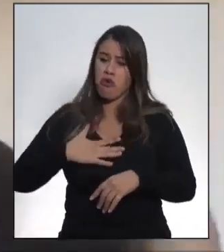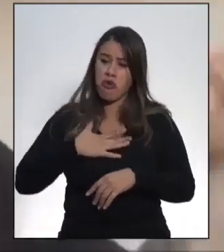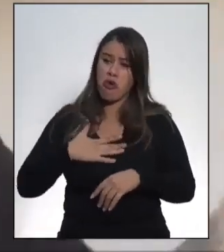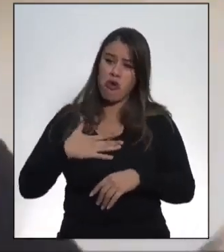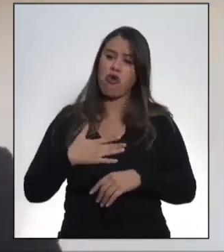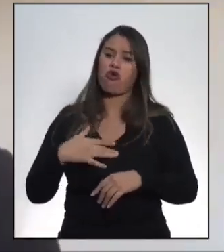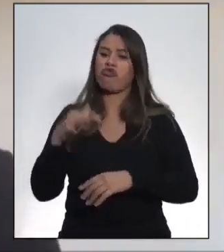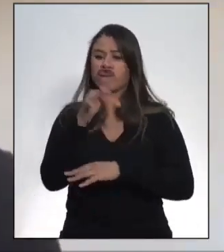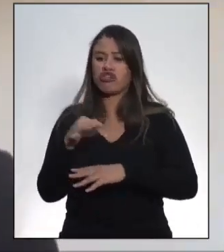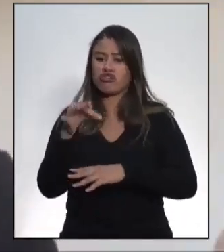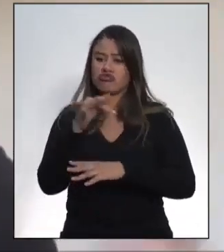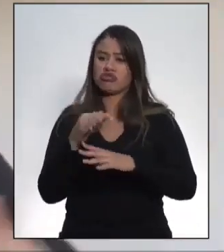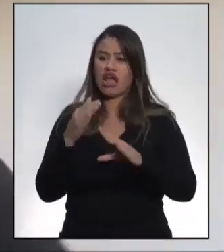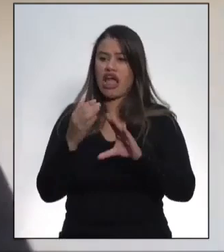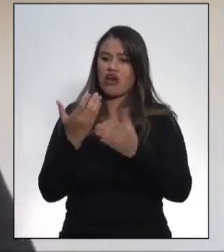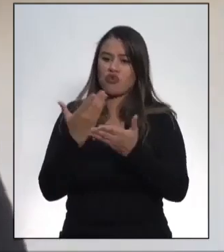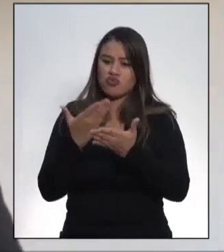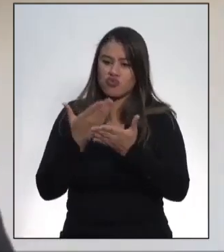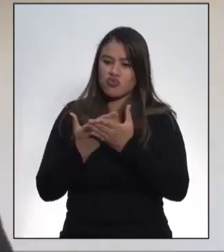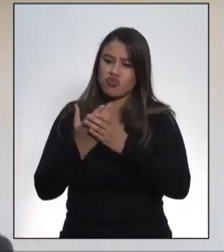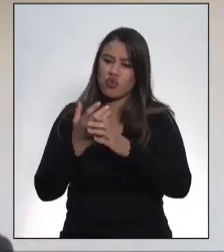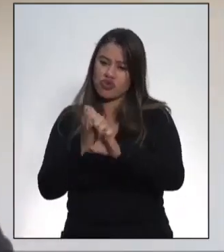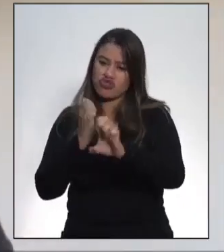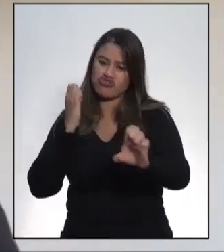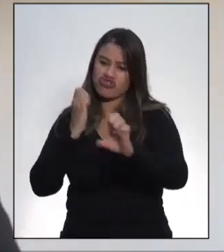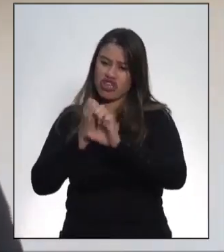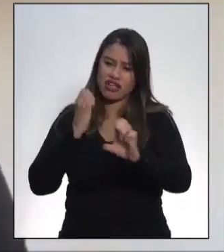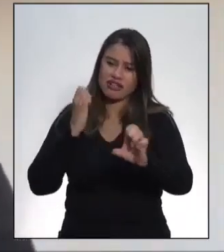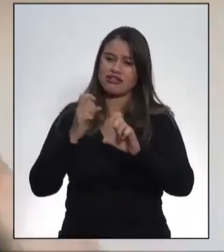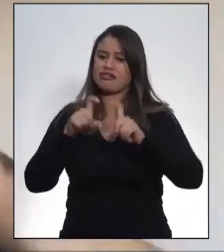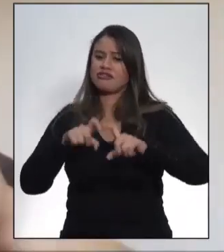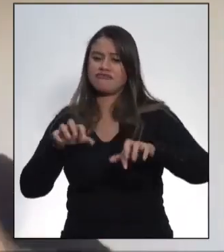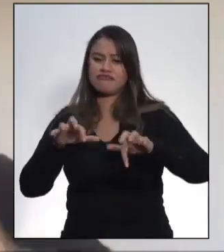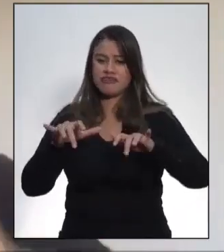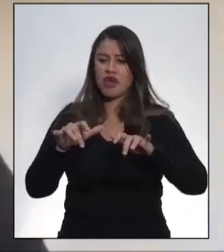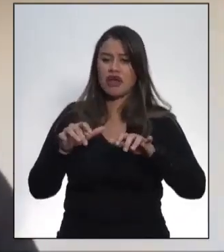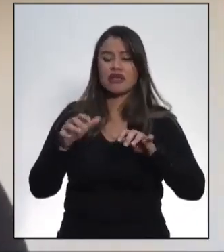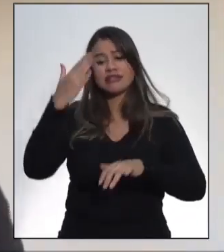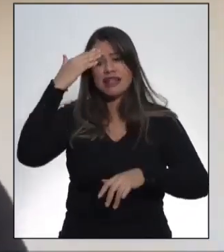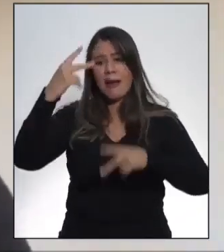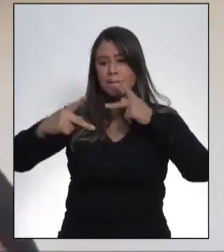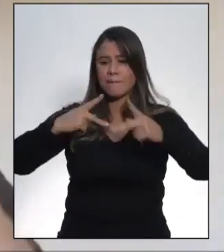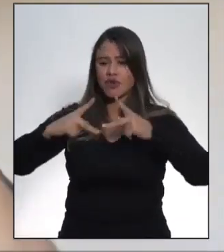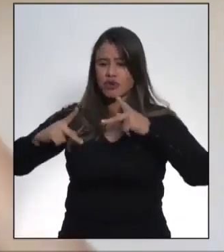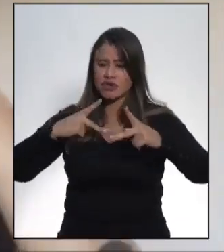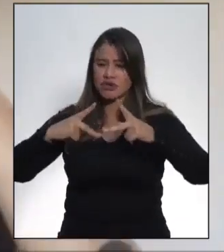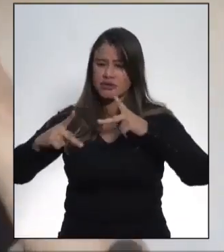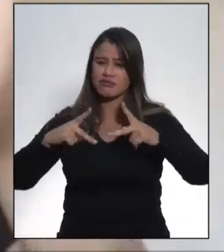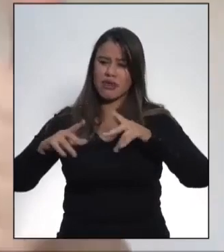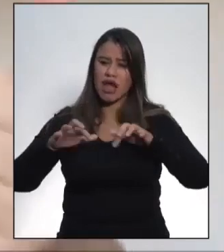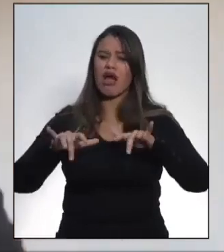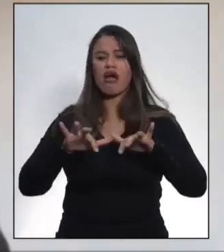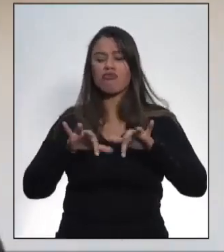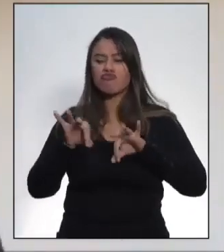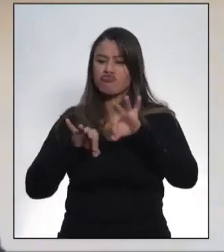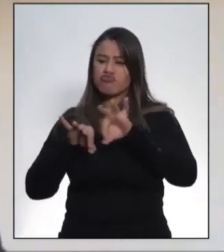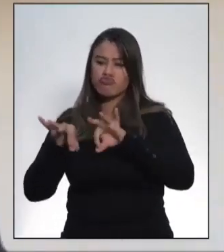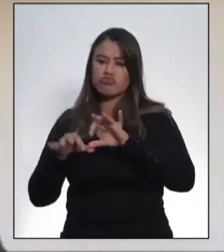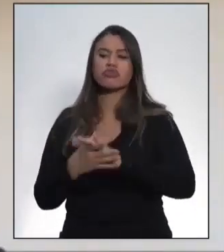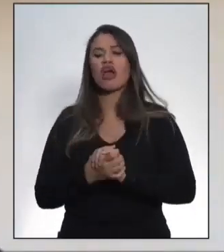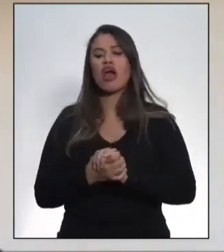de engenharia de computação ou engenharia eletrônica? Você sabe programar? E se você gosta do tema de saúde e